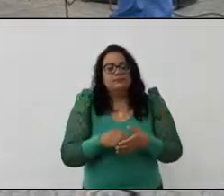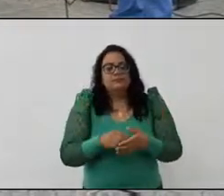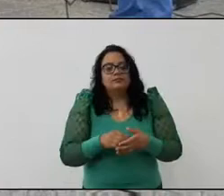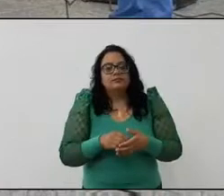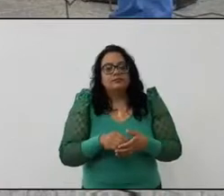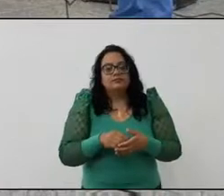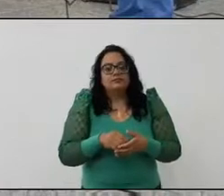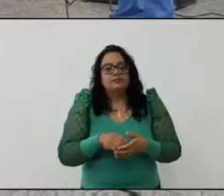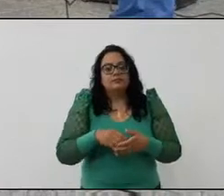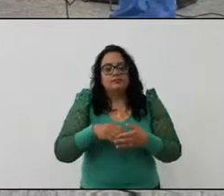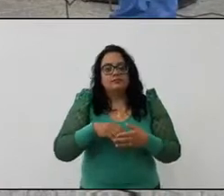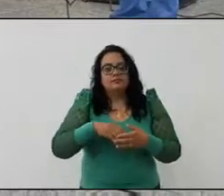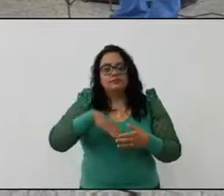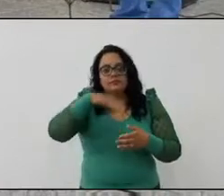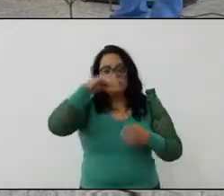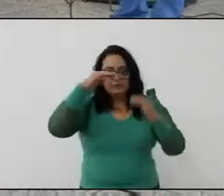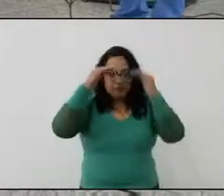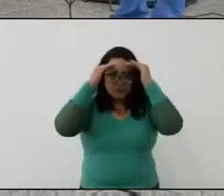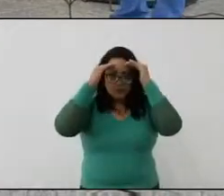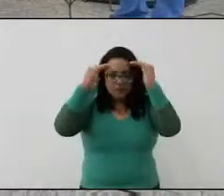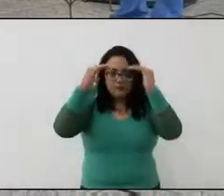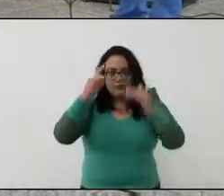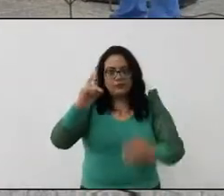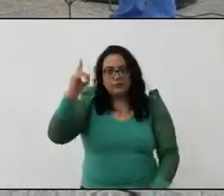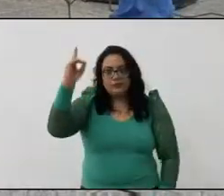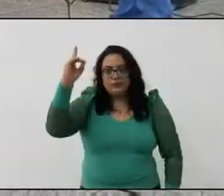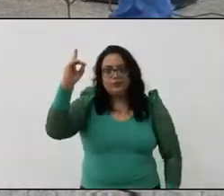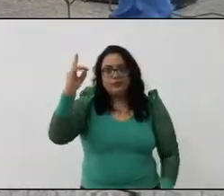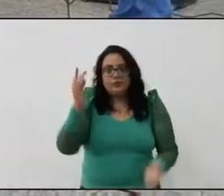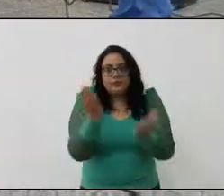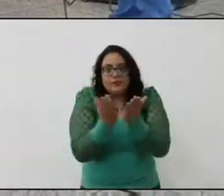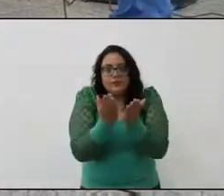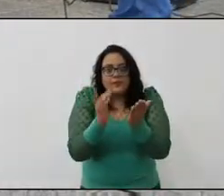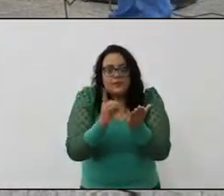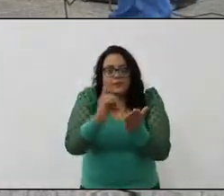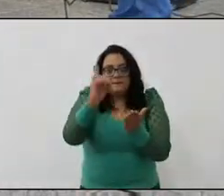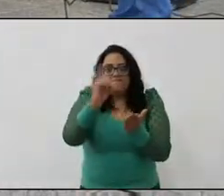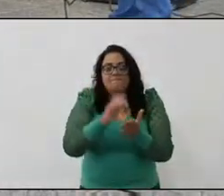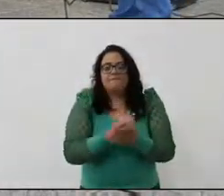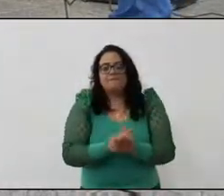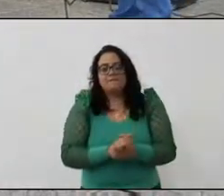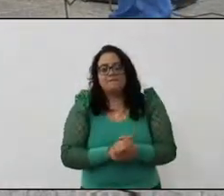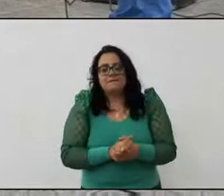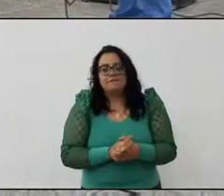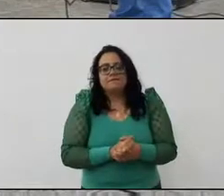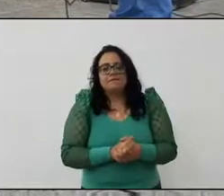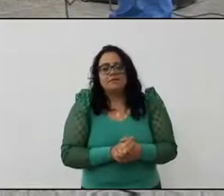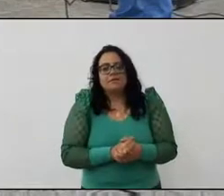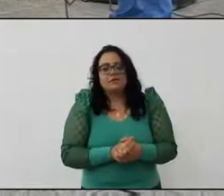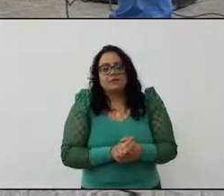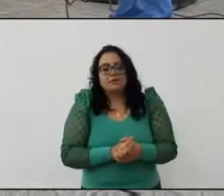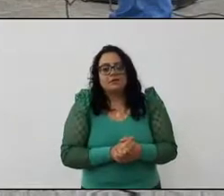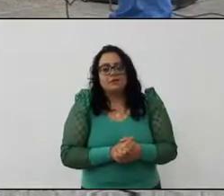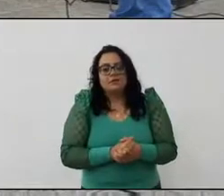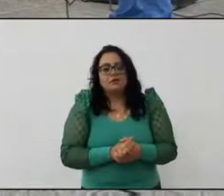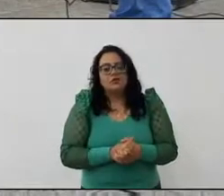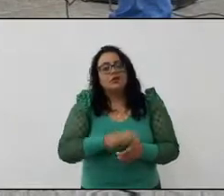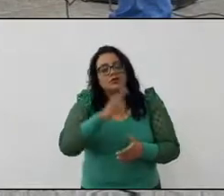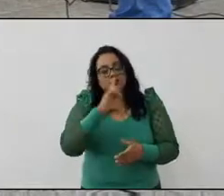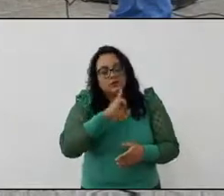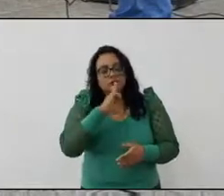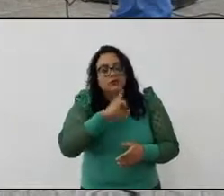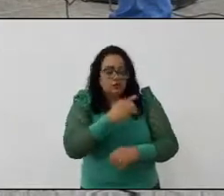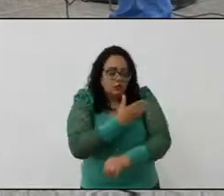em posição de reverência à palavra do nosso Senhor, como temos